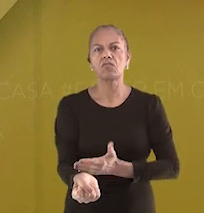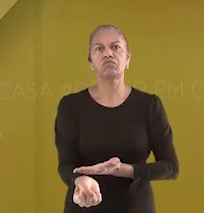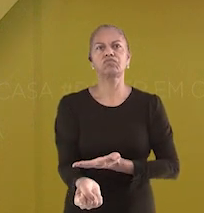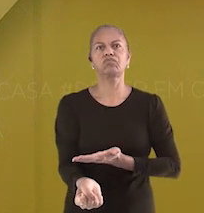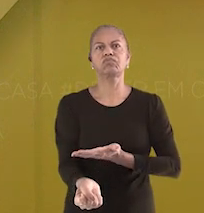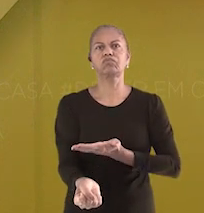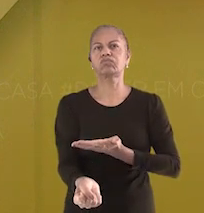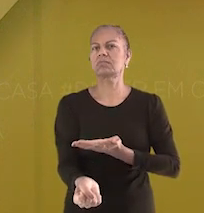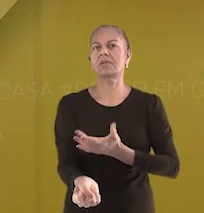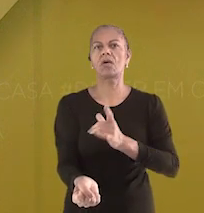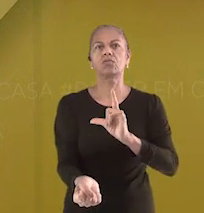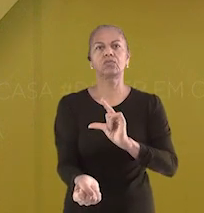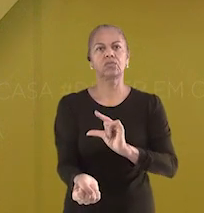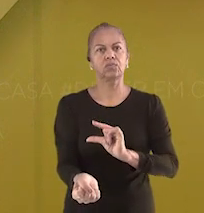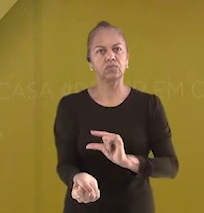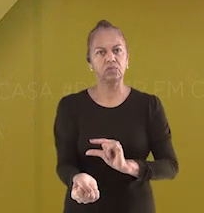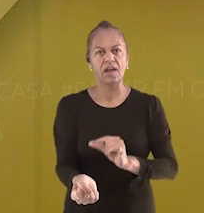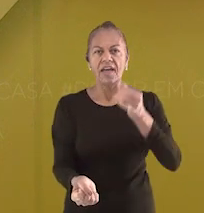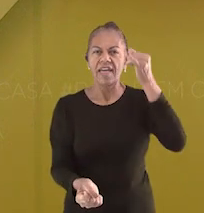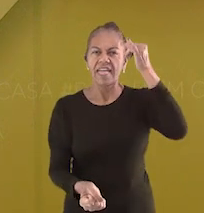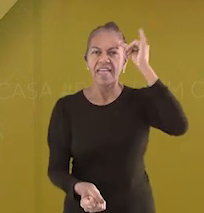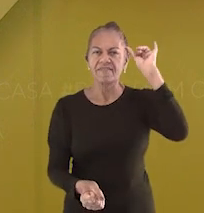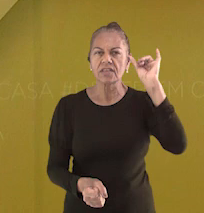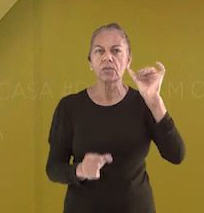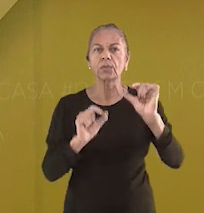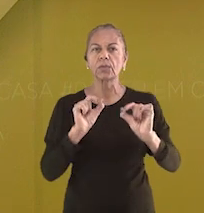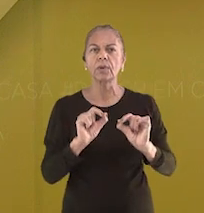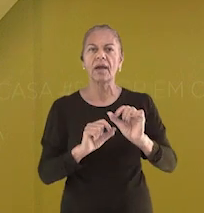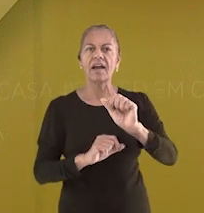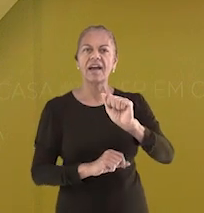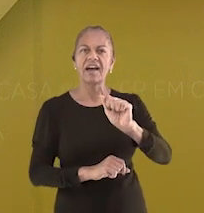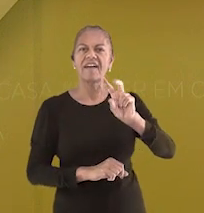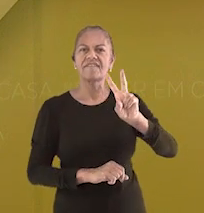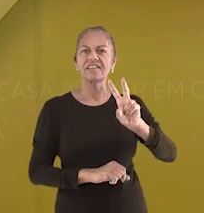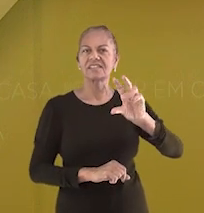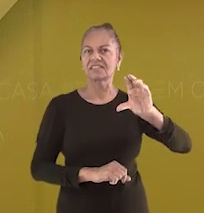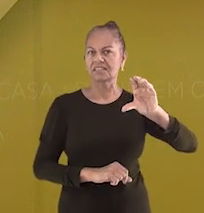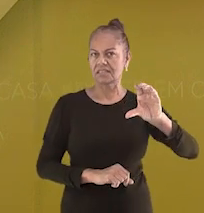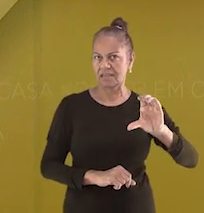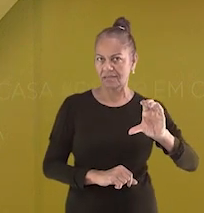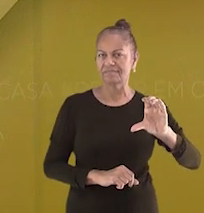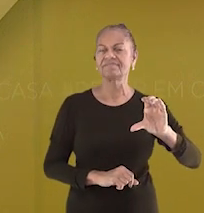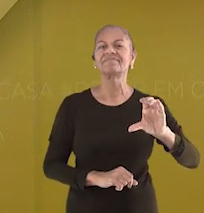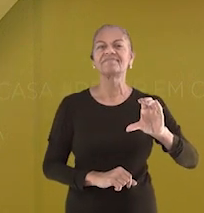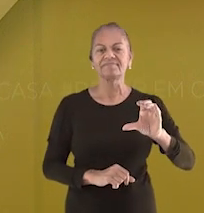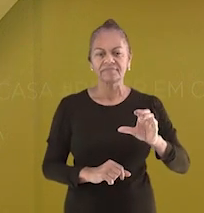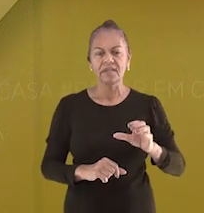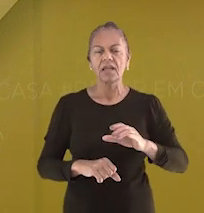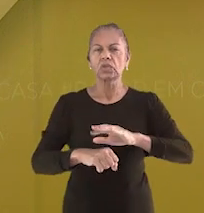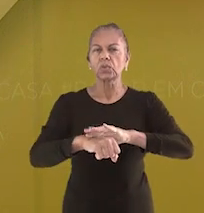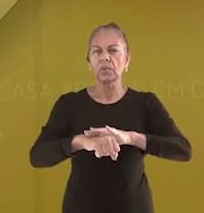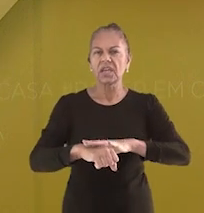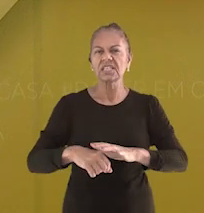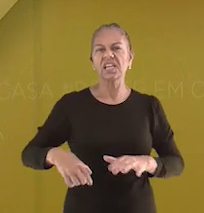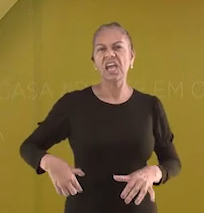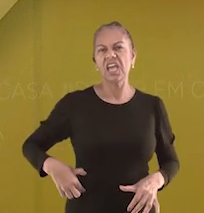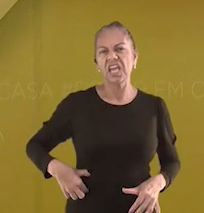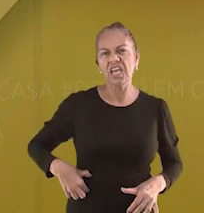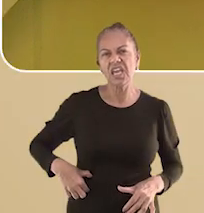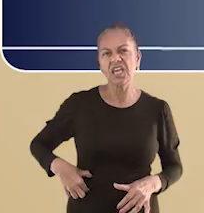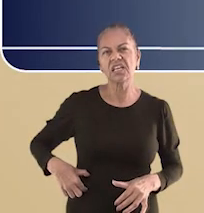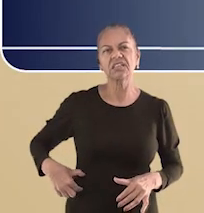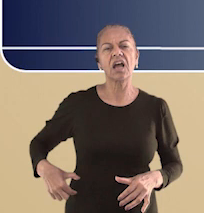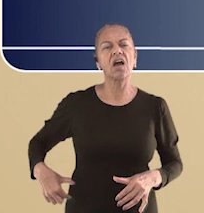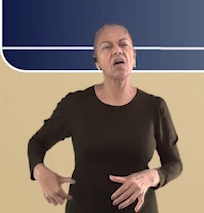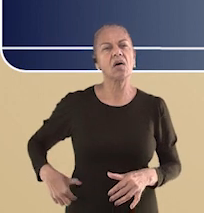e AVC, que significa acidente vascular cerebral, insuficiência cardíaca, doença renal crônica e até a morte